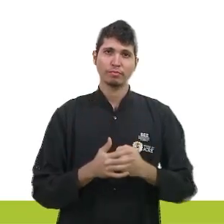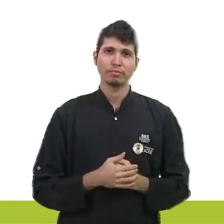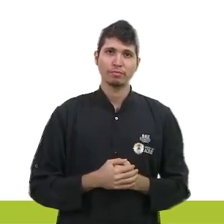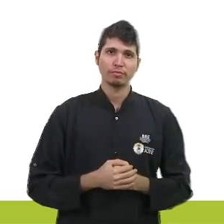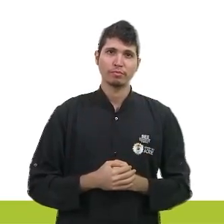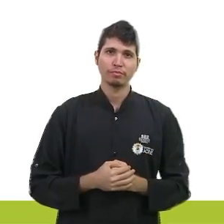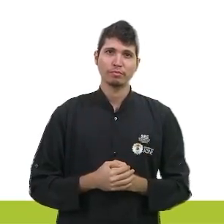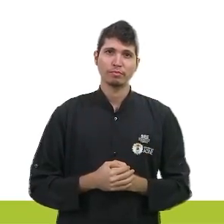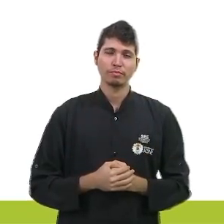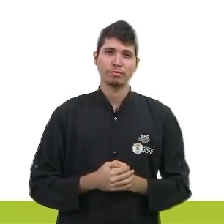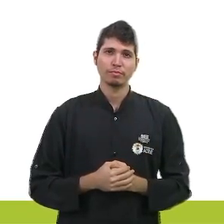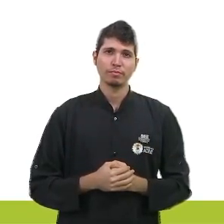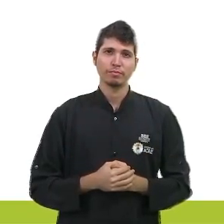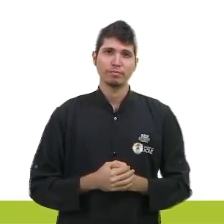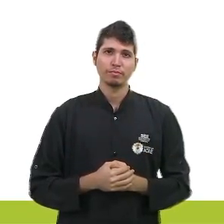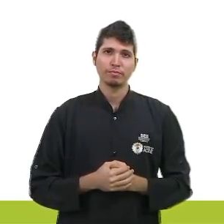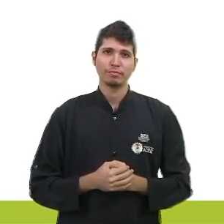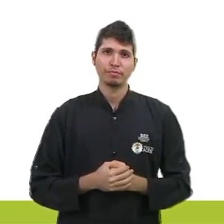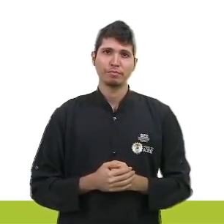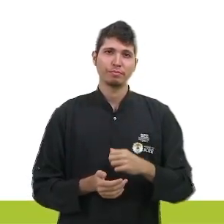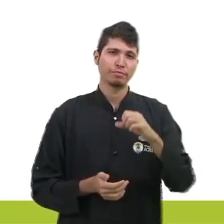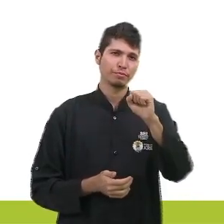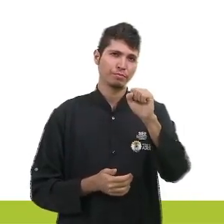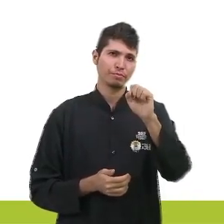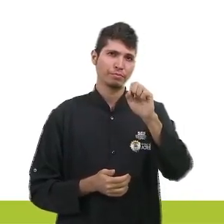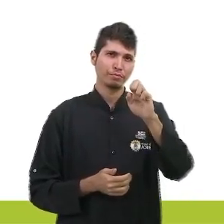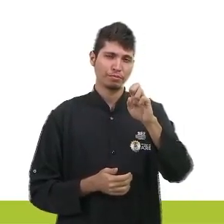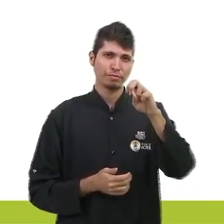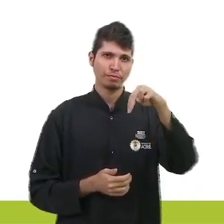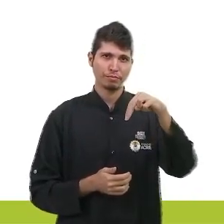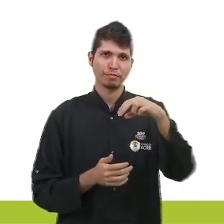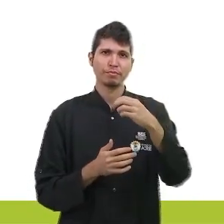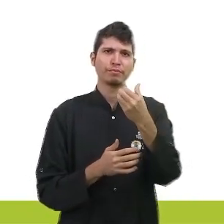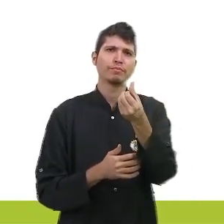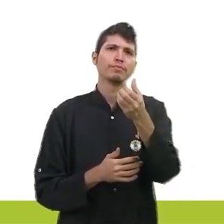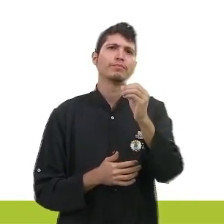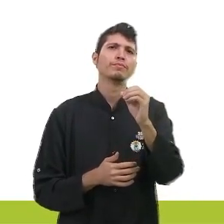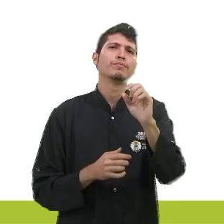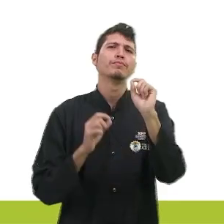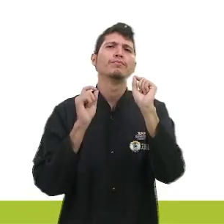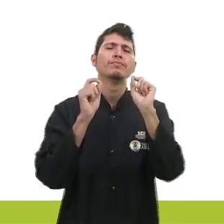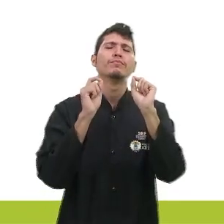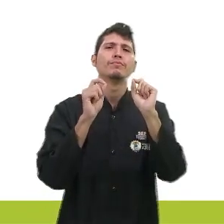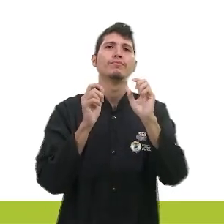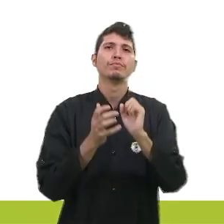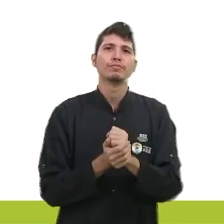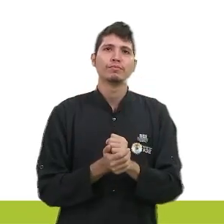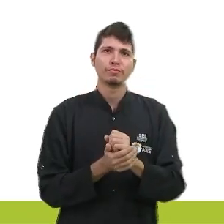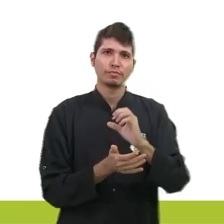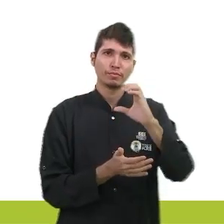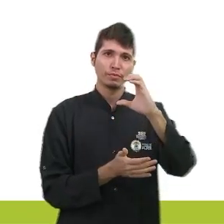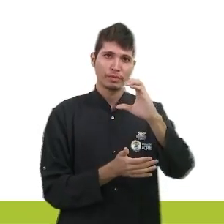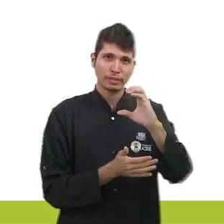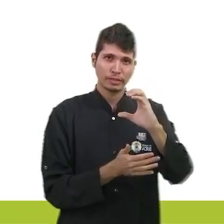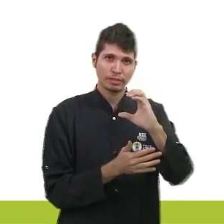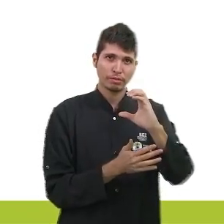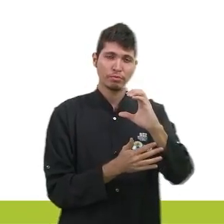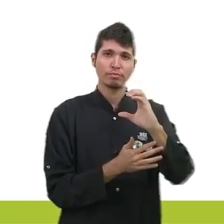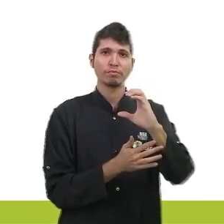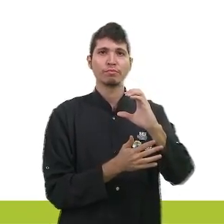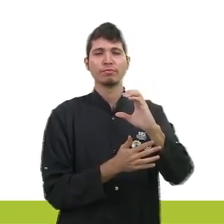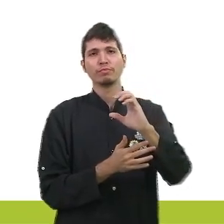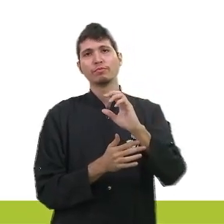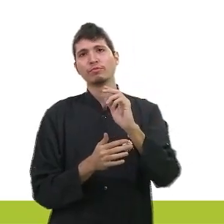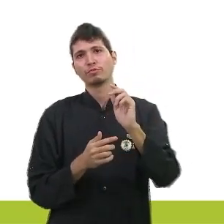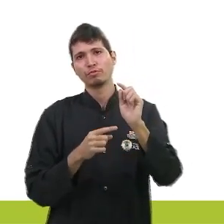E se pergunte, o que é seno de 60 graus? Você lembra? Cateto oposto dividido pela hipotenusa. O cateto oposto é